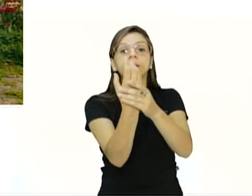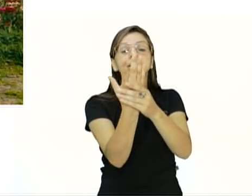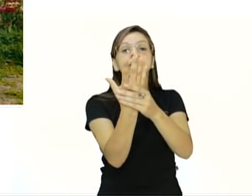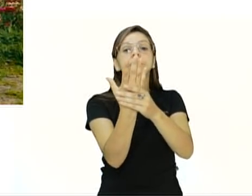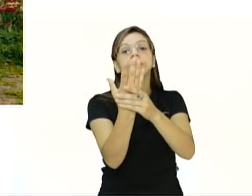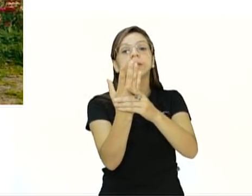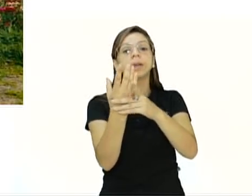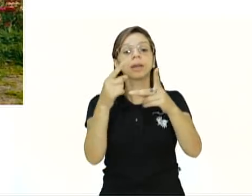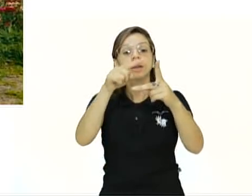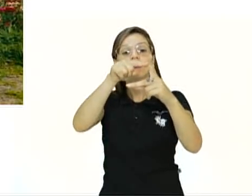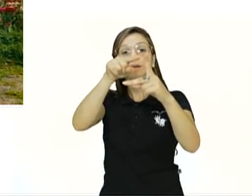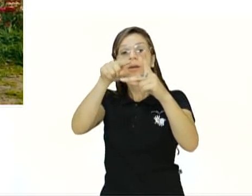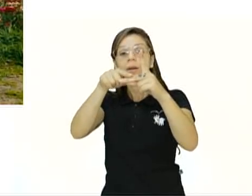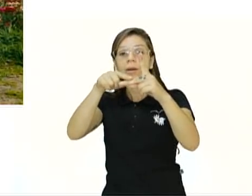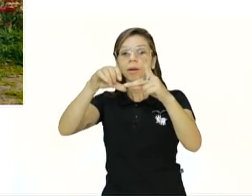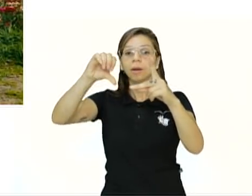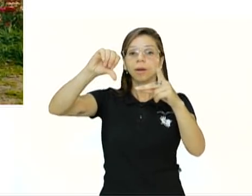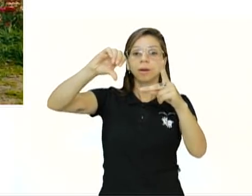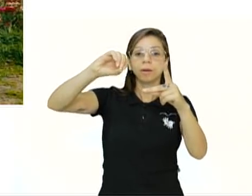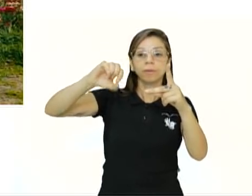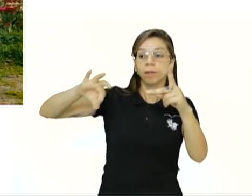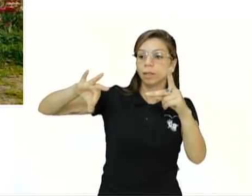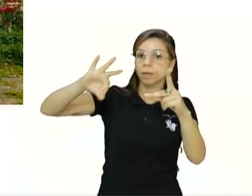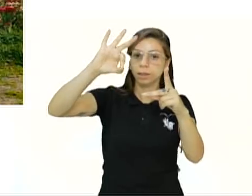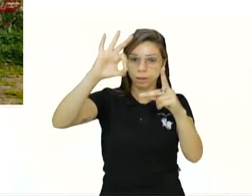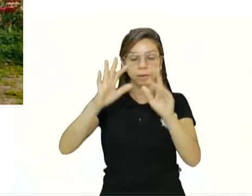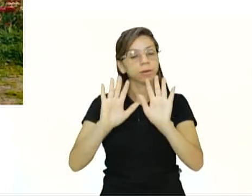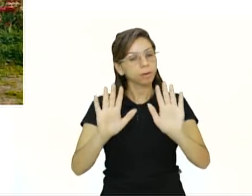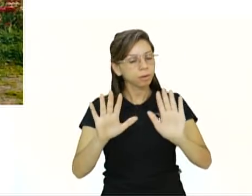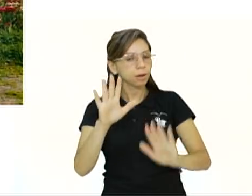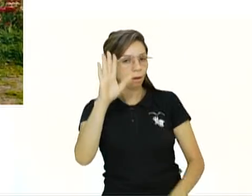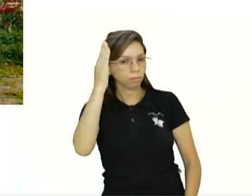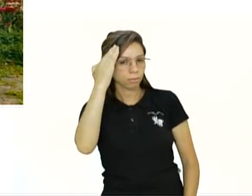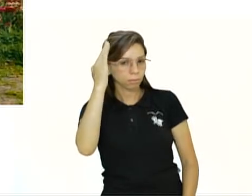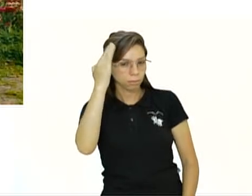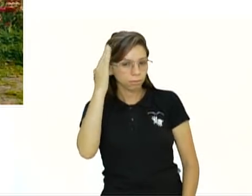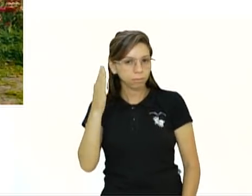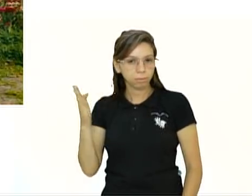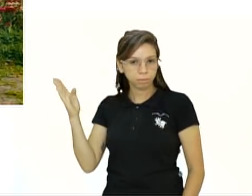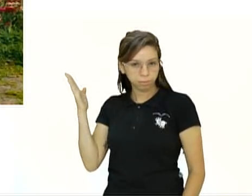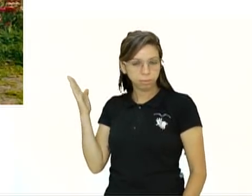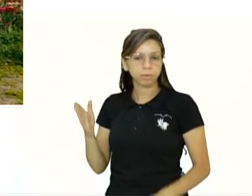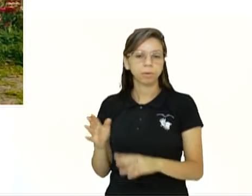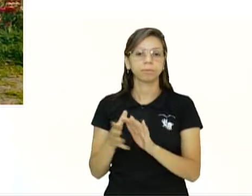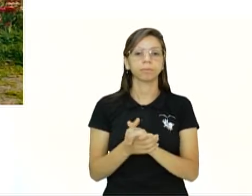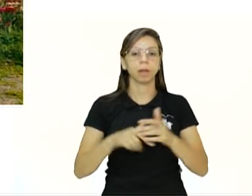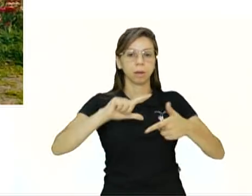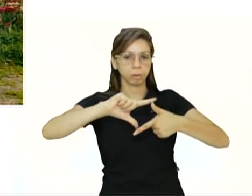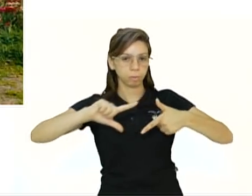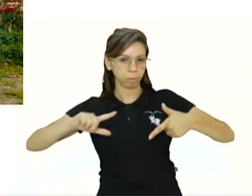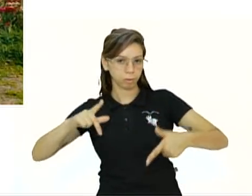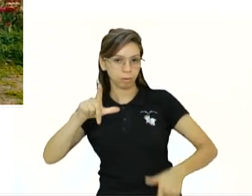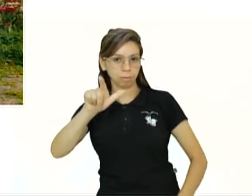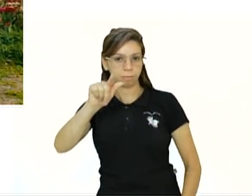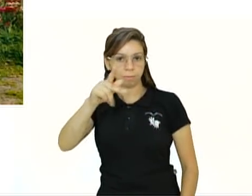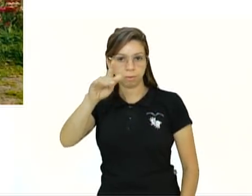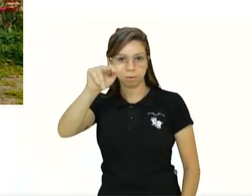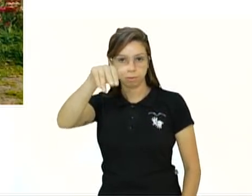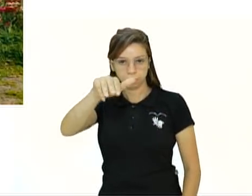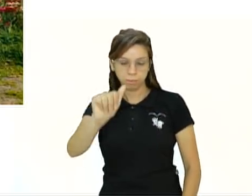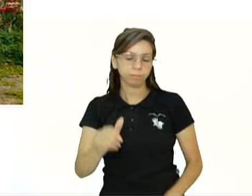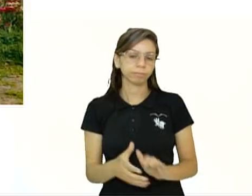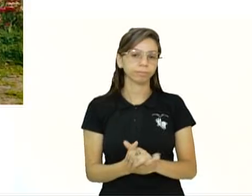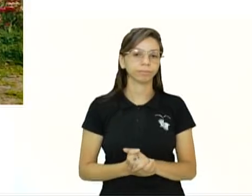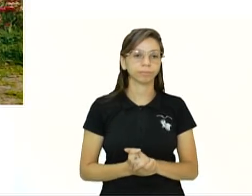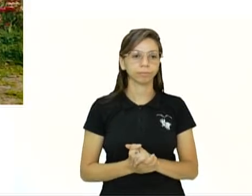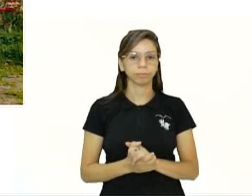você aprende e já aprendeu lá na geometria plana. Olha como a matemática tem muita informação para você. Mais